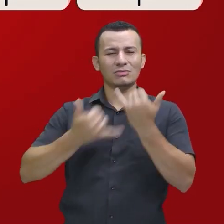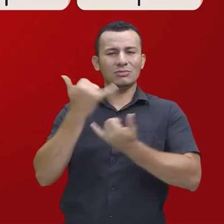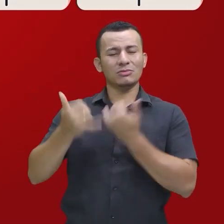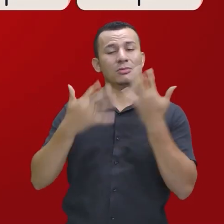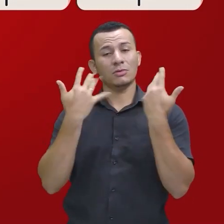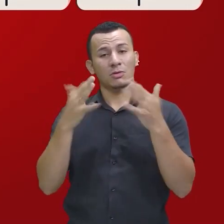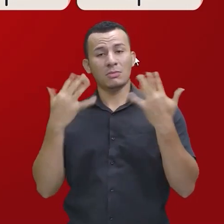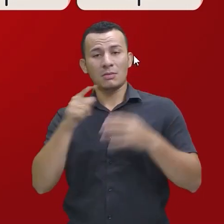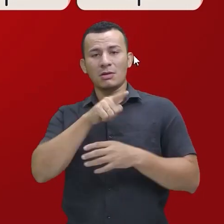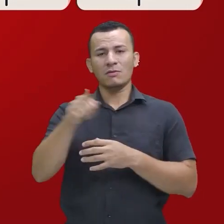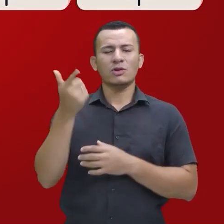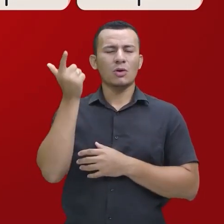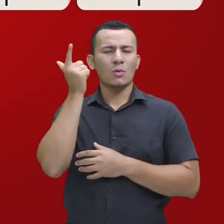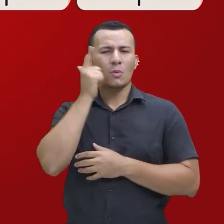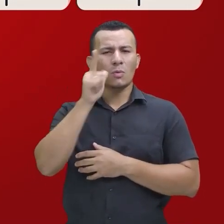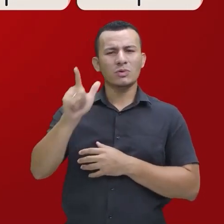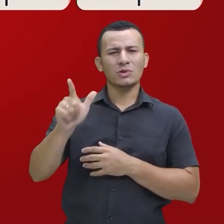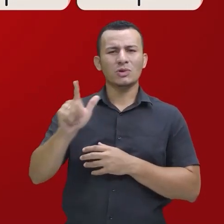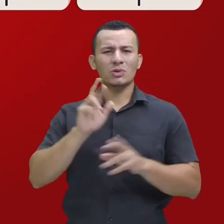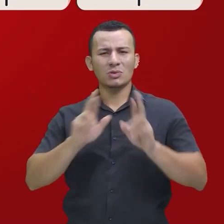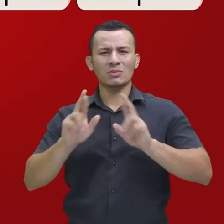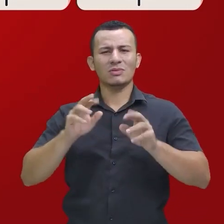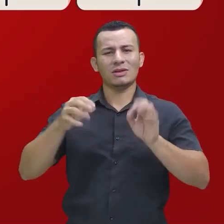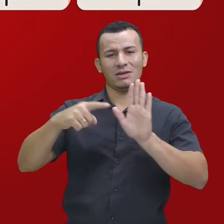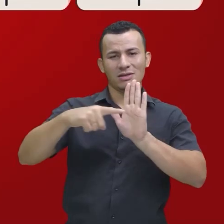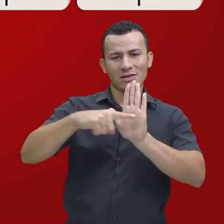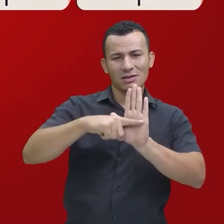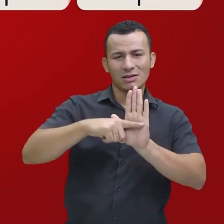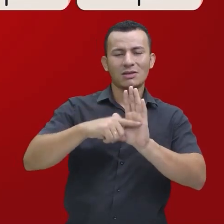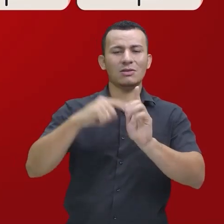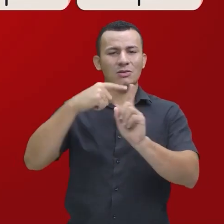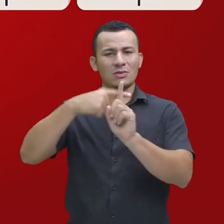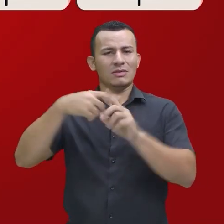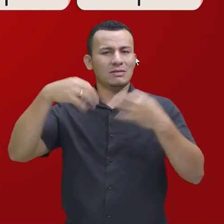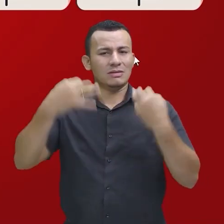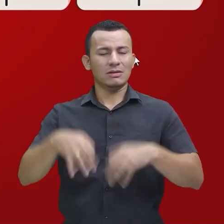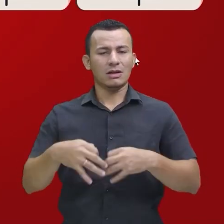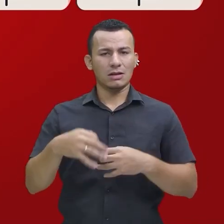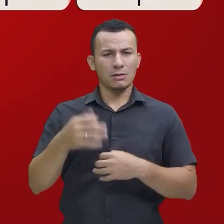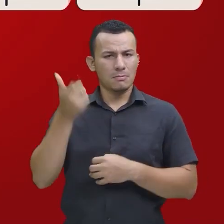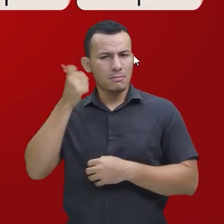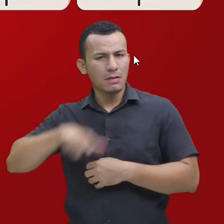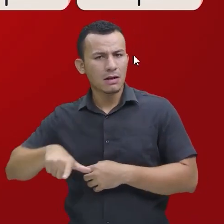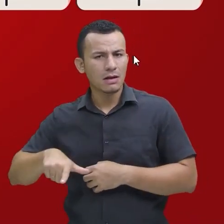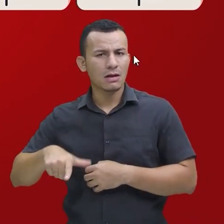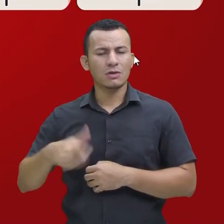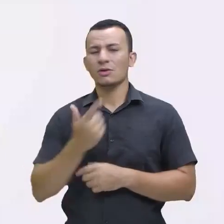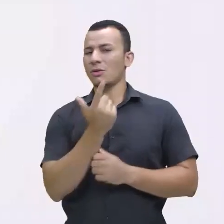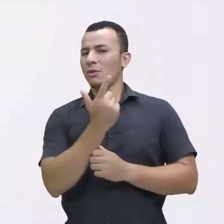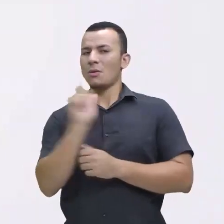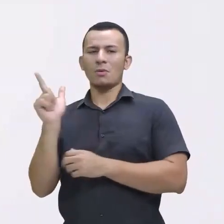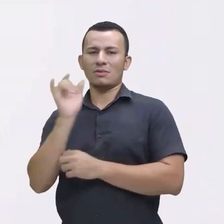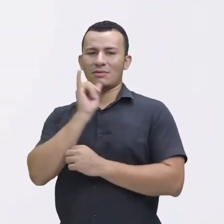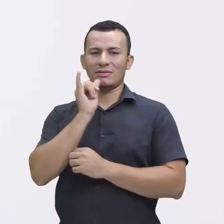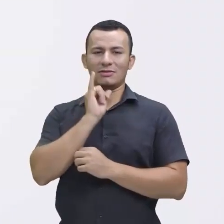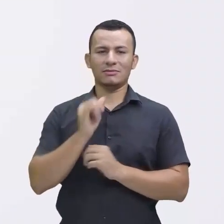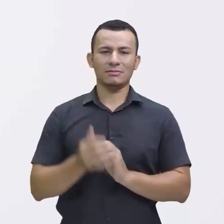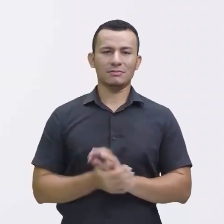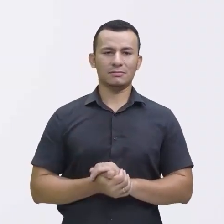ganhou na adição e na subtração. Quer mais? Então vamos lá para o nosso próximo